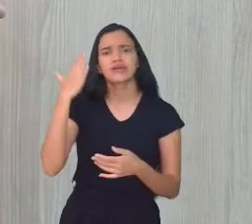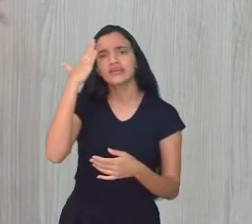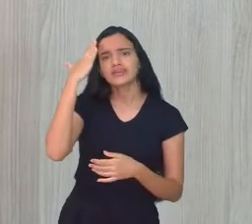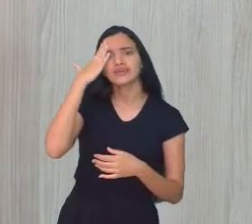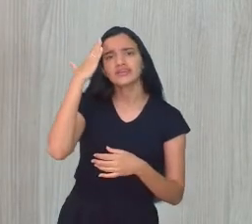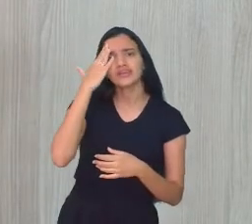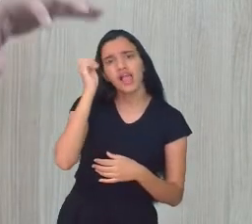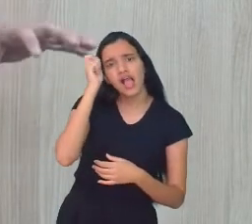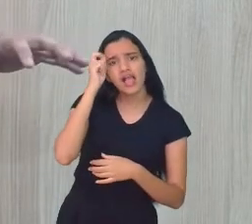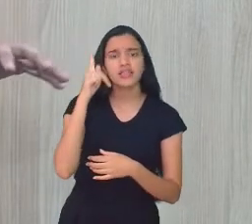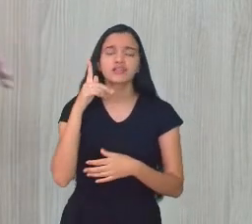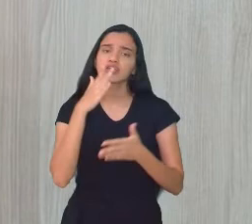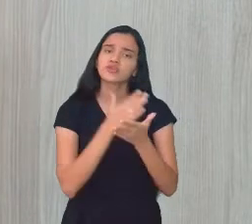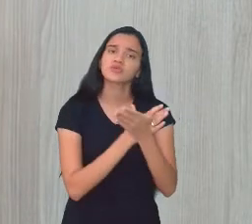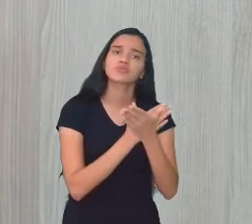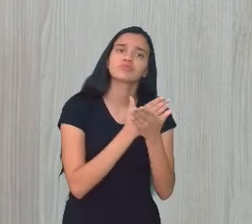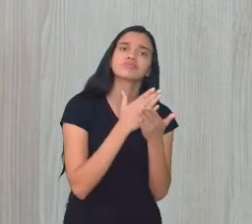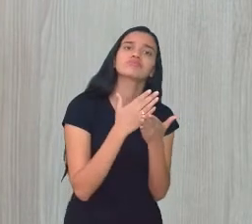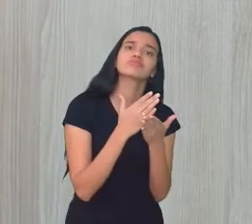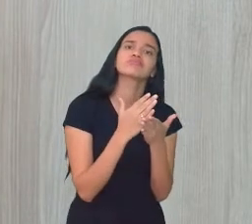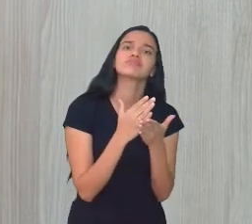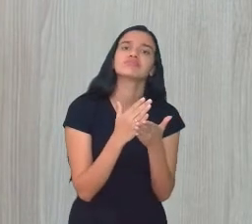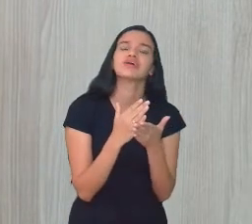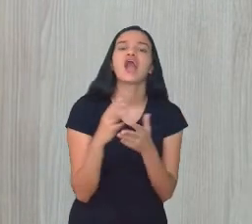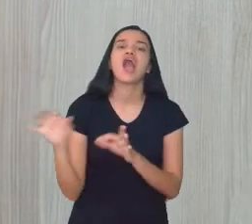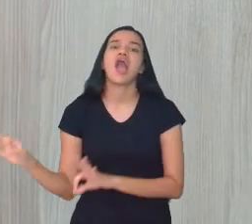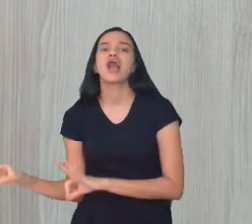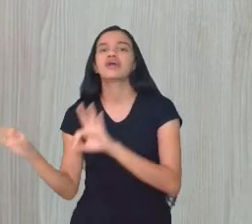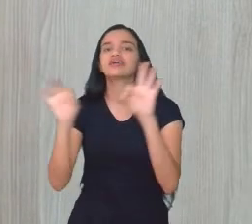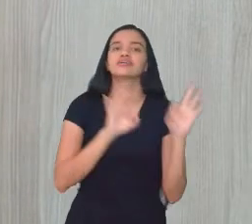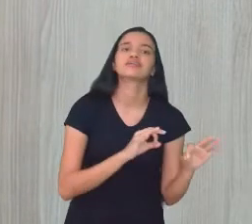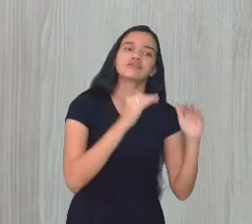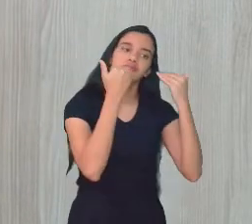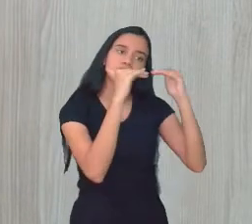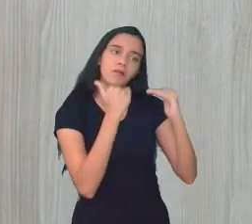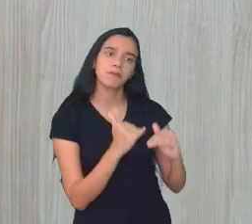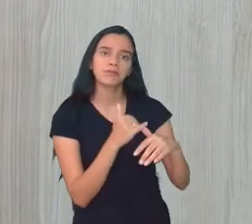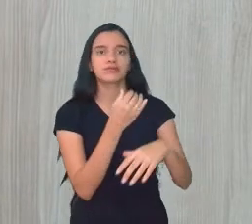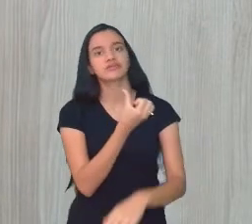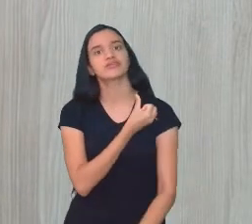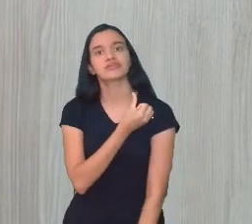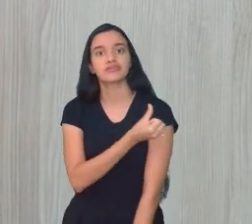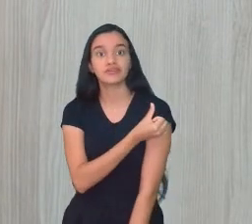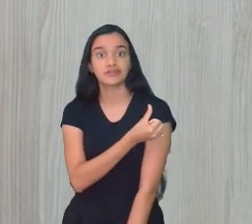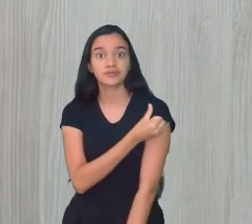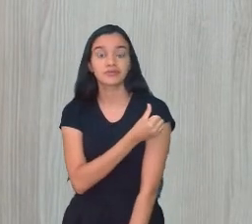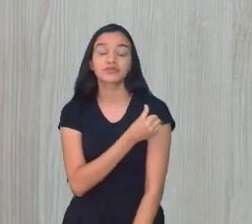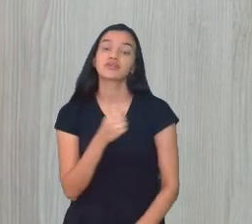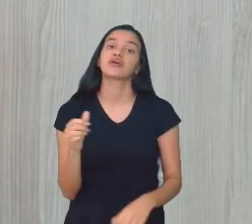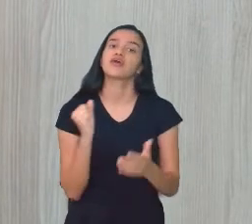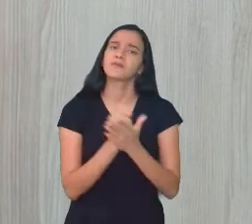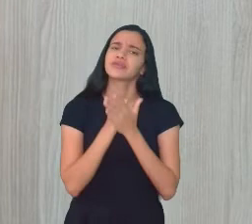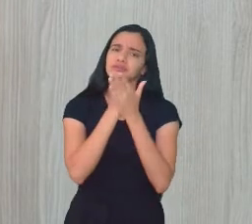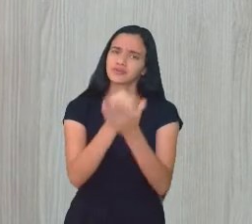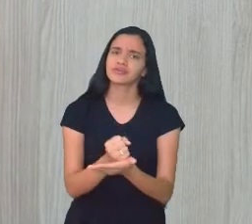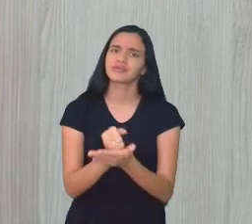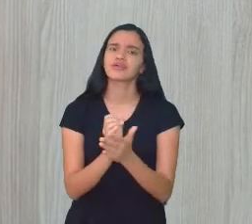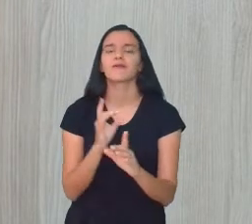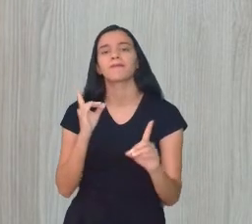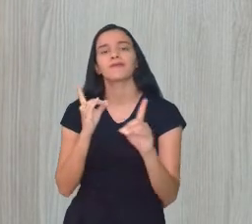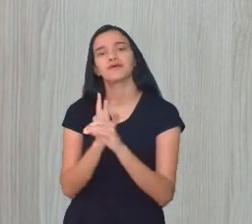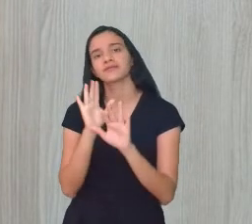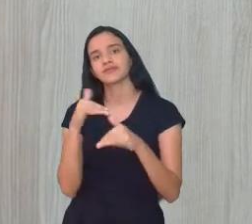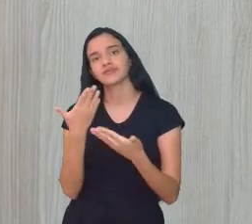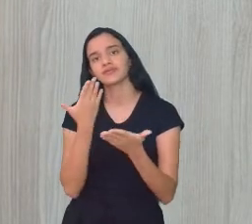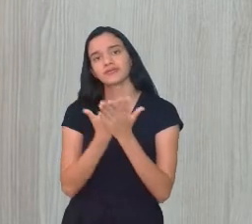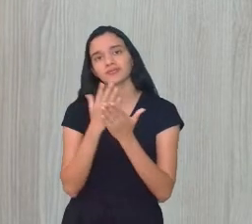toda essa ideia lá do comecinho, assista as playlists lá do sexto ano também, que pode te ajudar bastante, e a gente se encontra